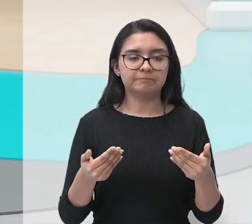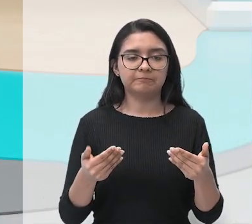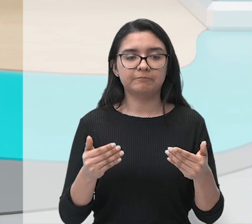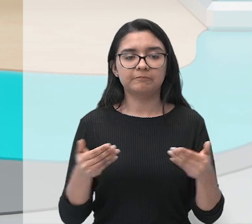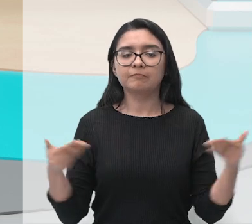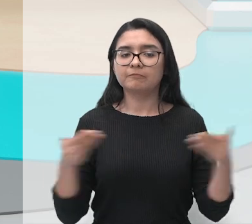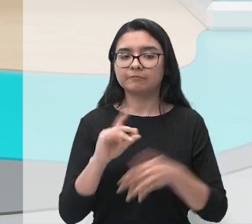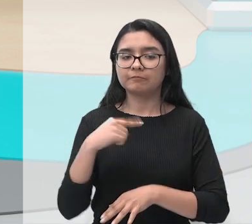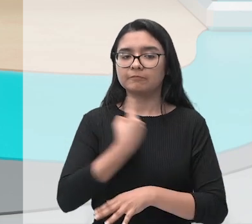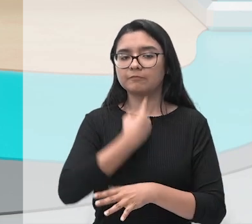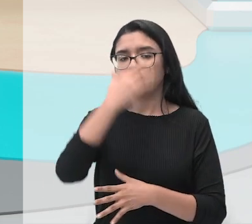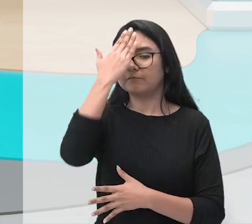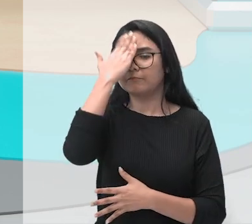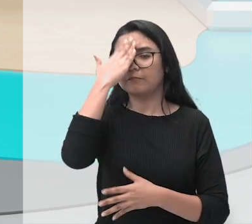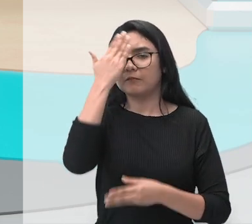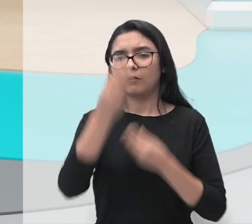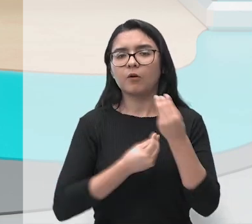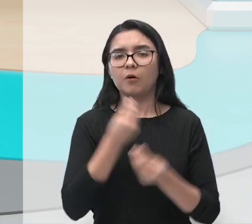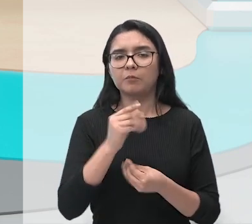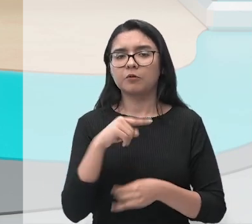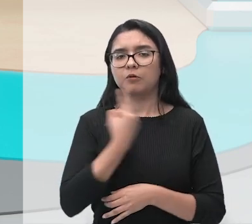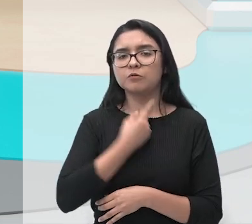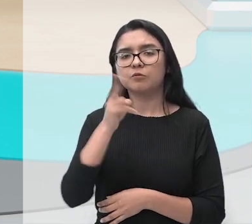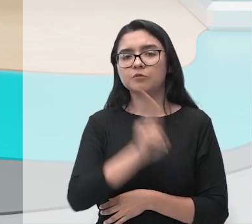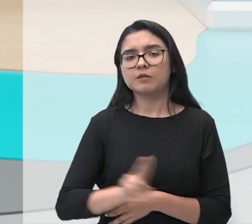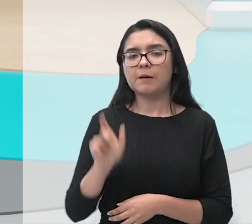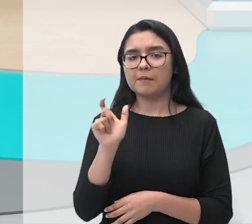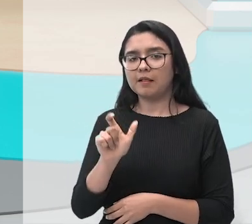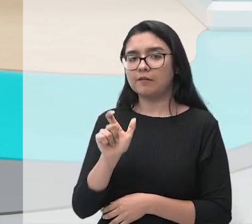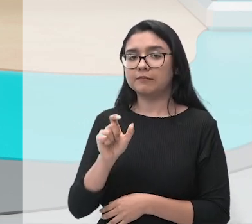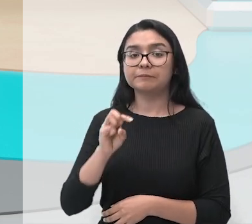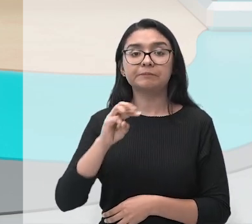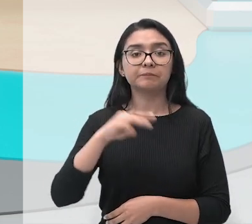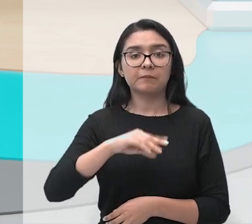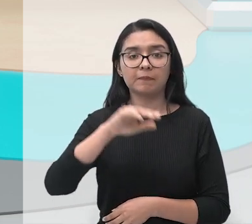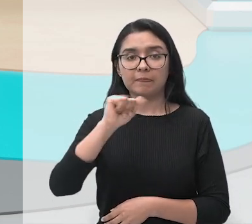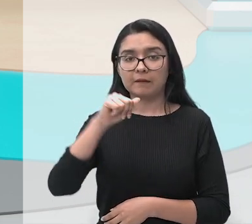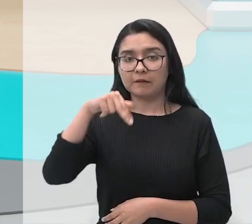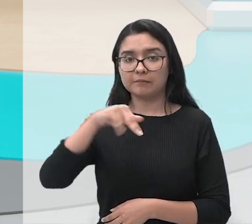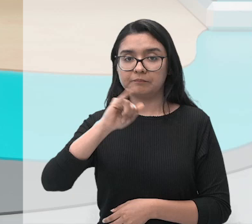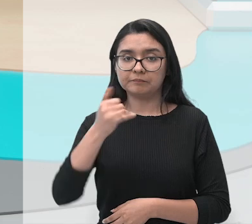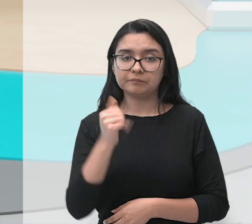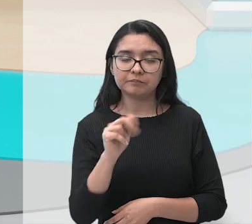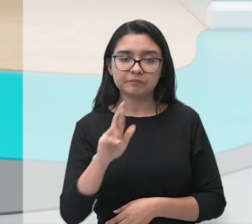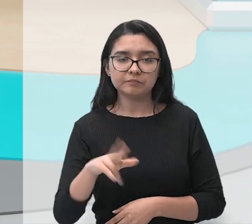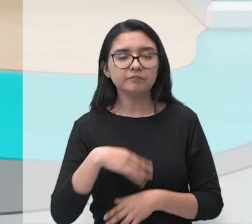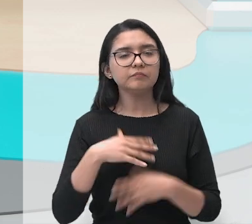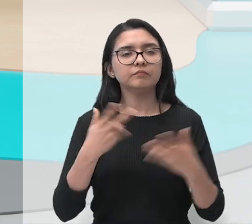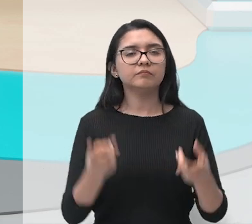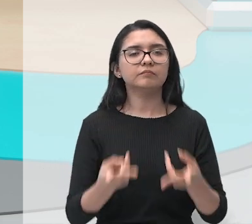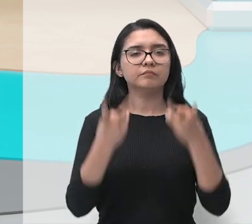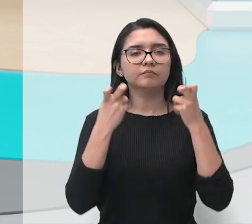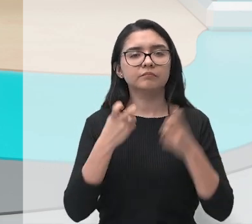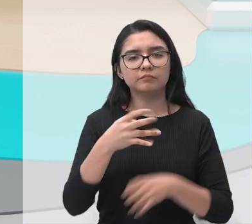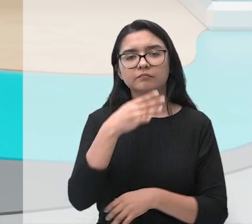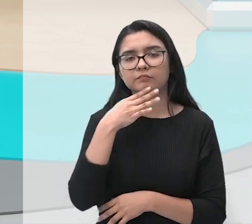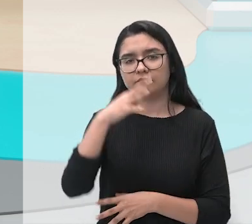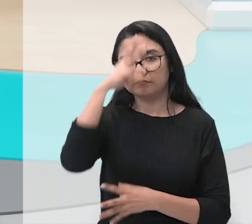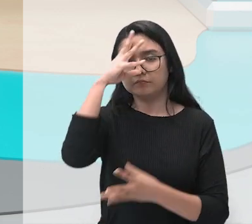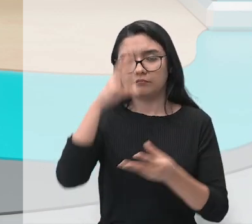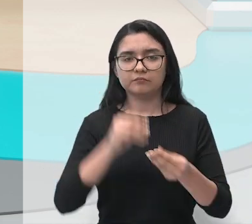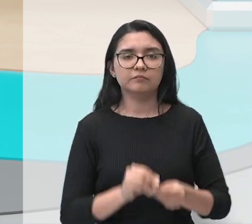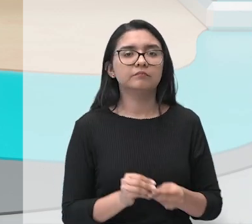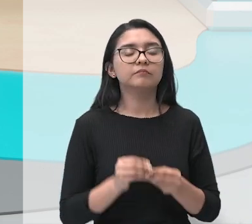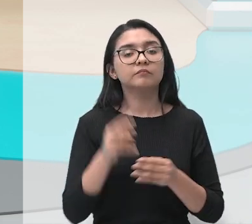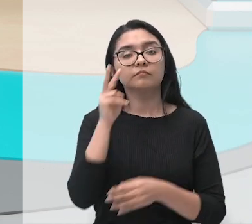sabe um pouquinho das formas como a gente pode utilizar a palavra manja, de entender, de perceber, de ver, de observar,